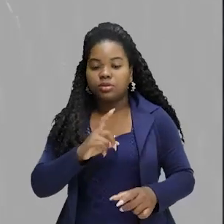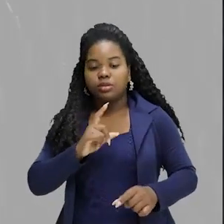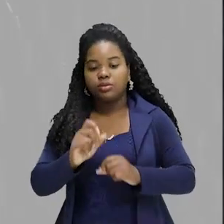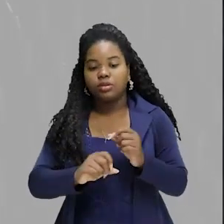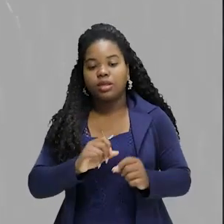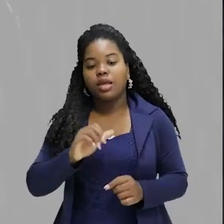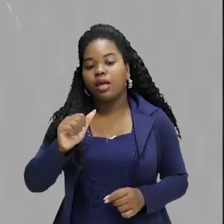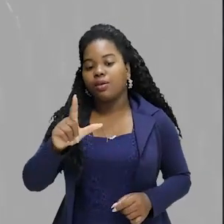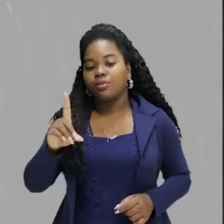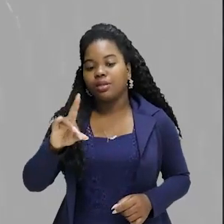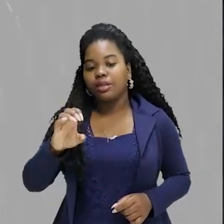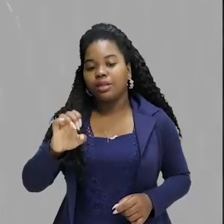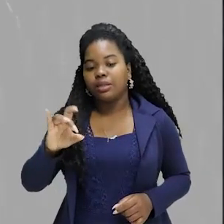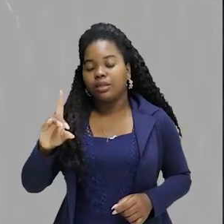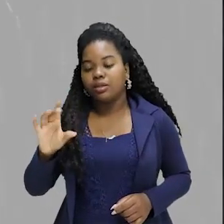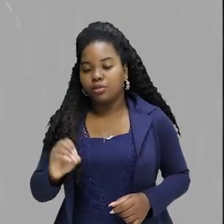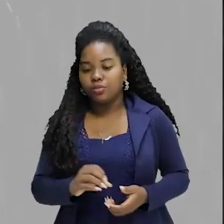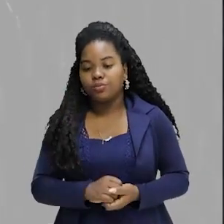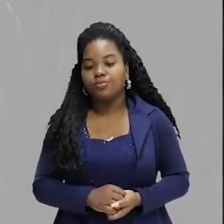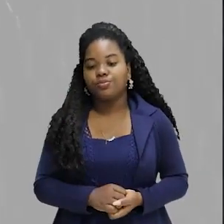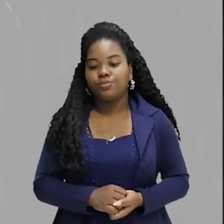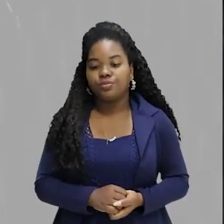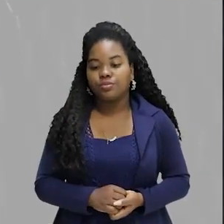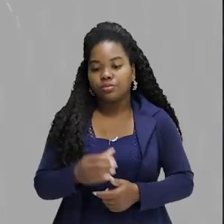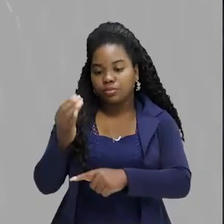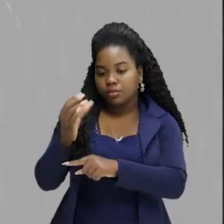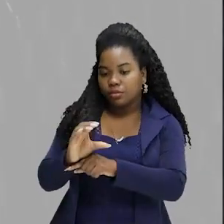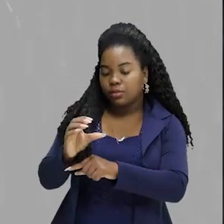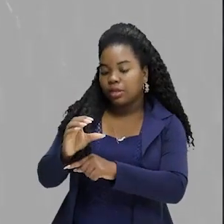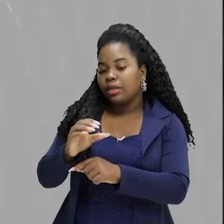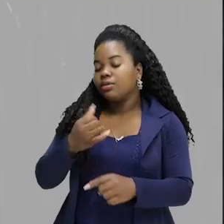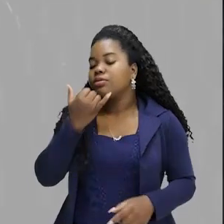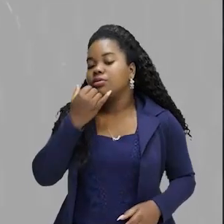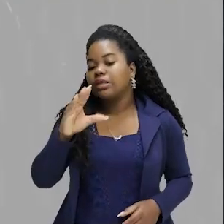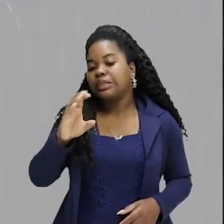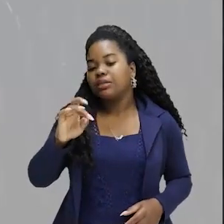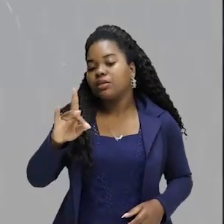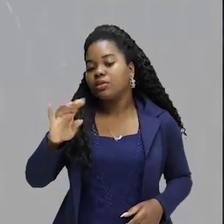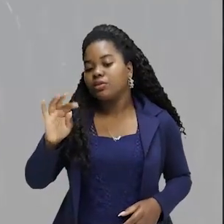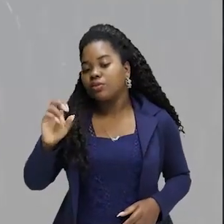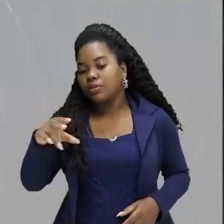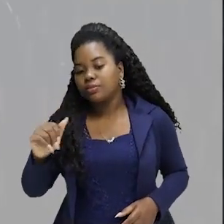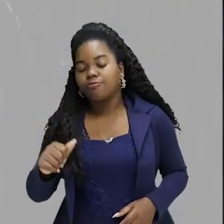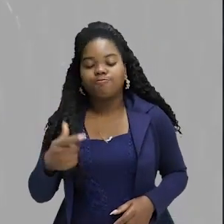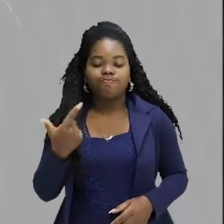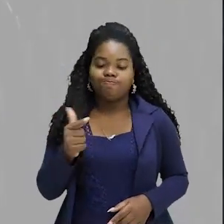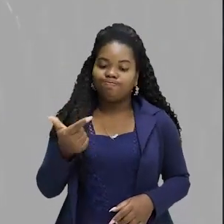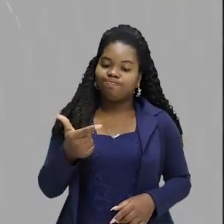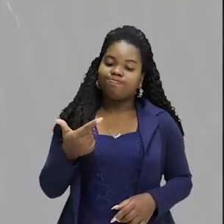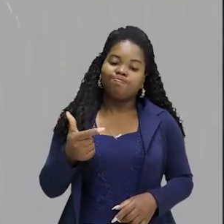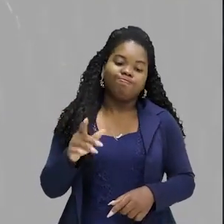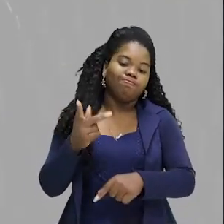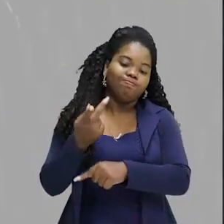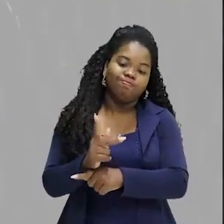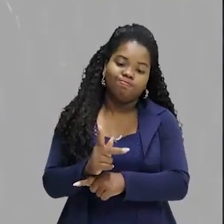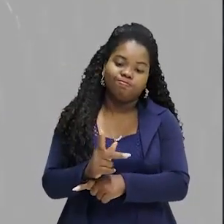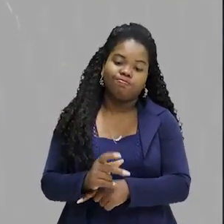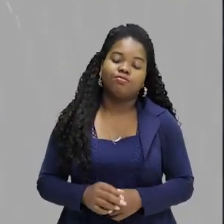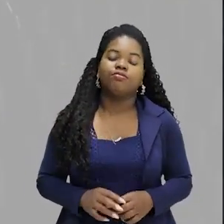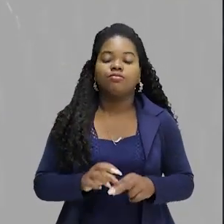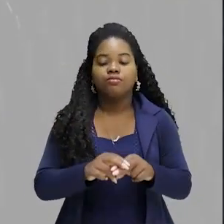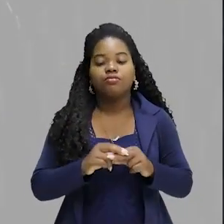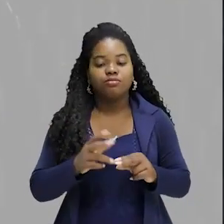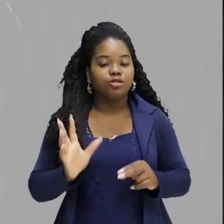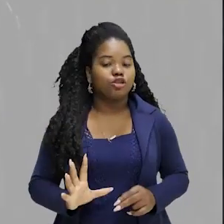aldeído, certo? Na cetona, nós não temos esse hidrogênio. Então, por isso que não ocorre a